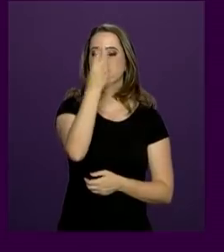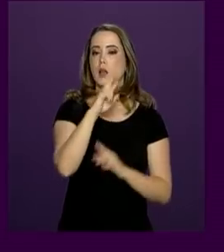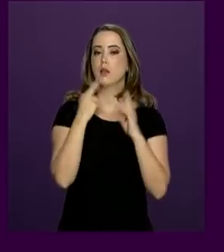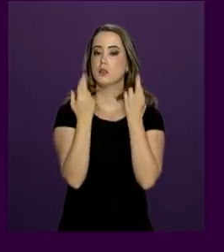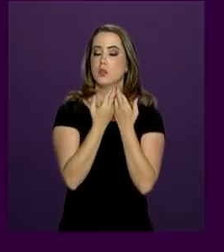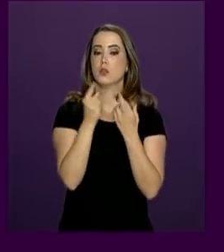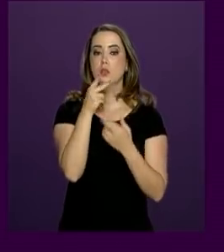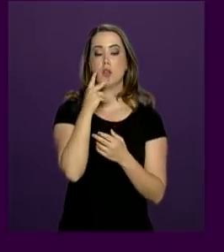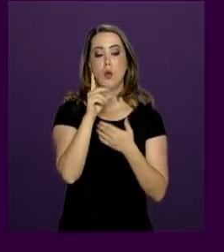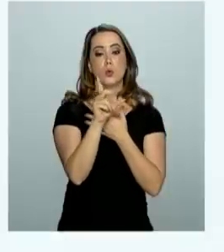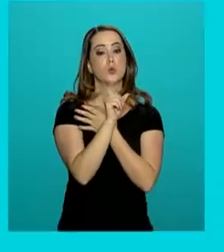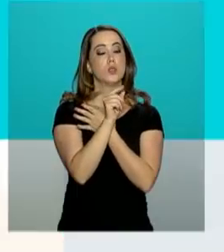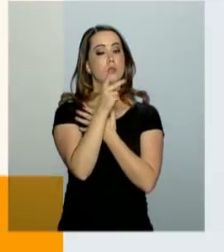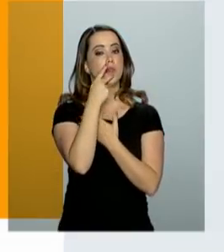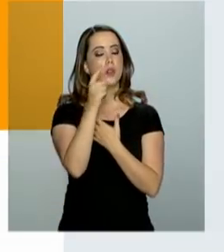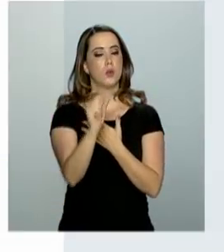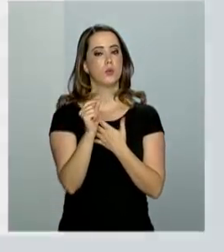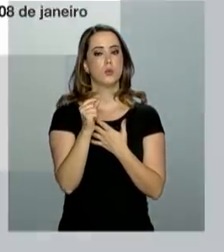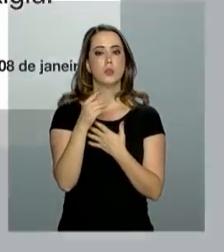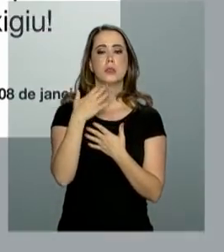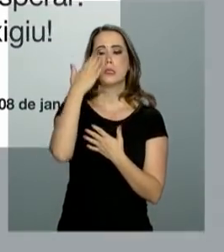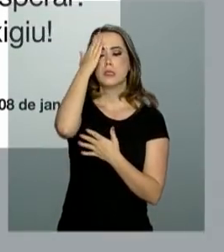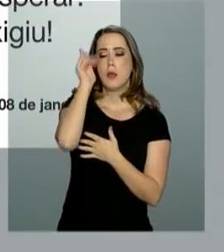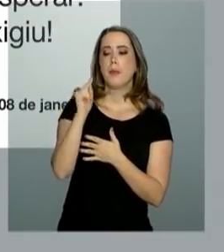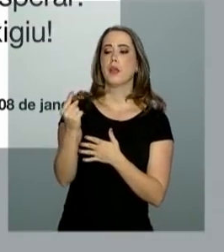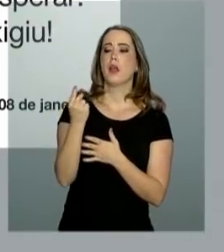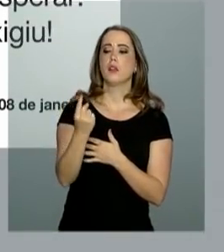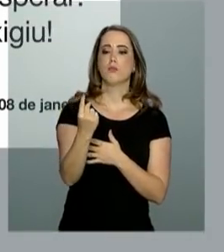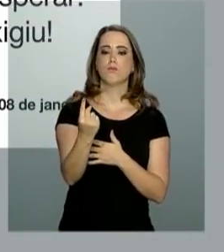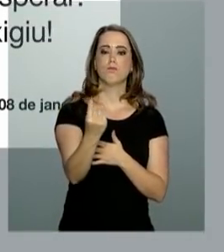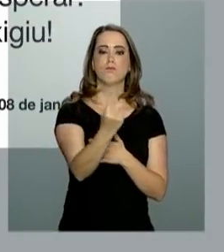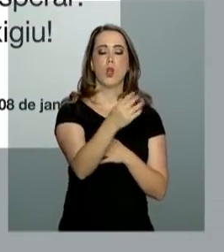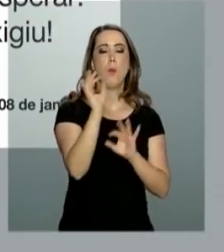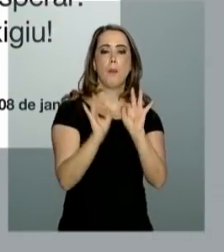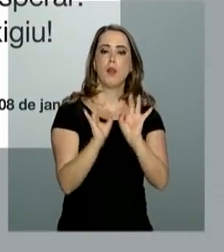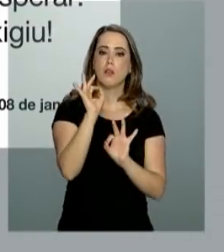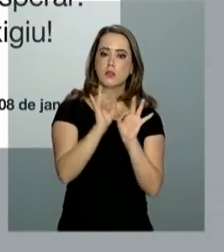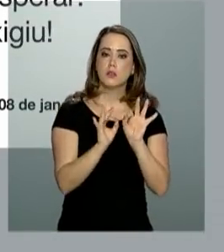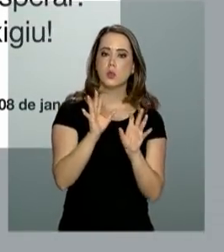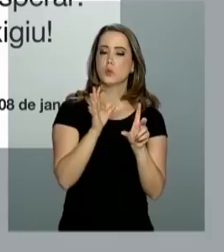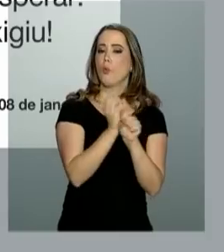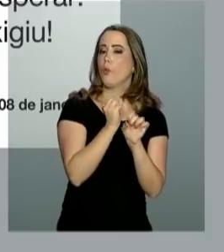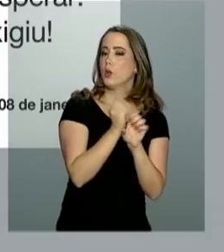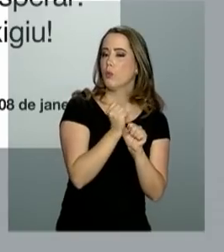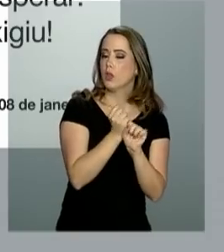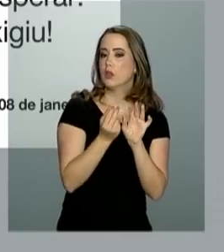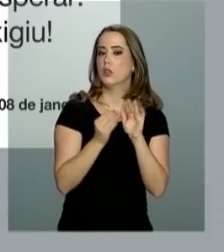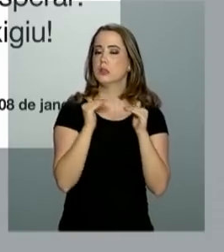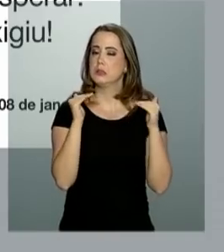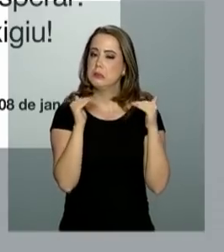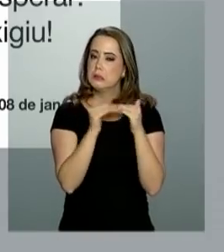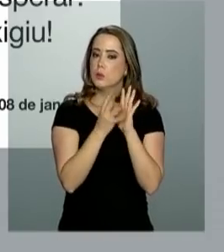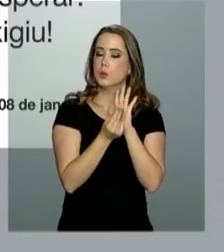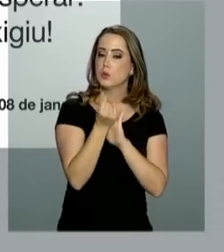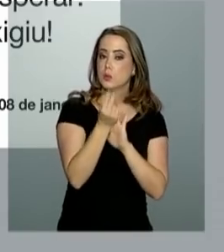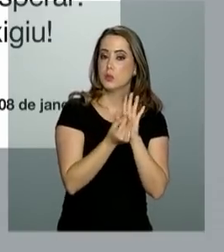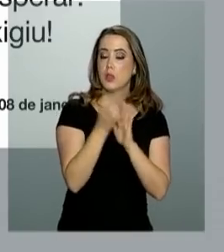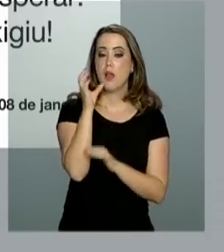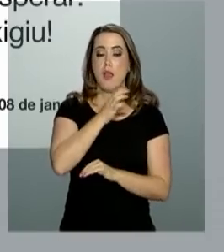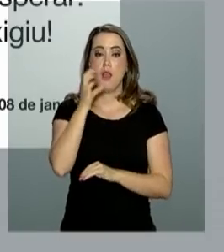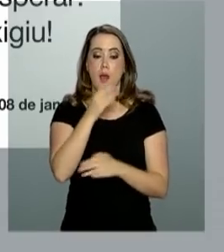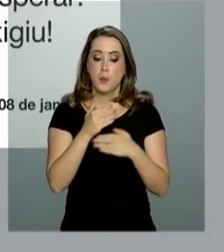Twitter, o presidente afirmou que iria ouvir cada ministro sobre planos, propostas de enxugamento das pastas e medidas de